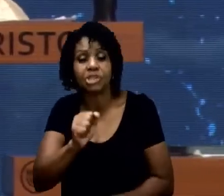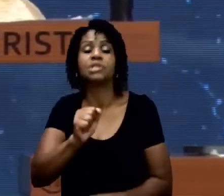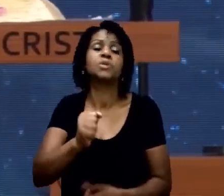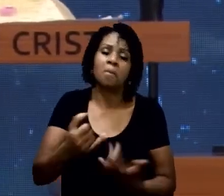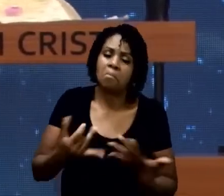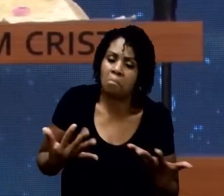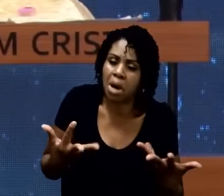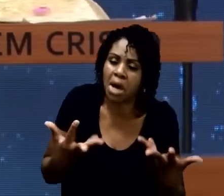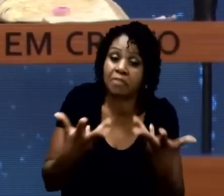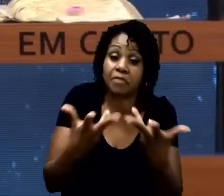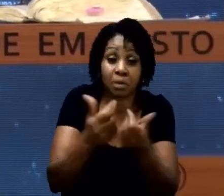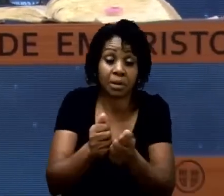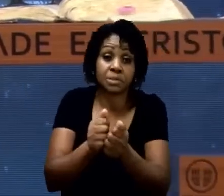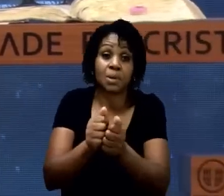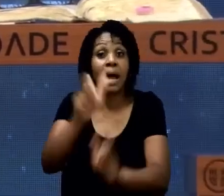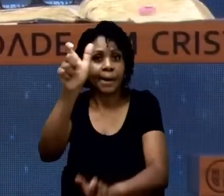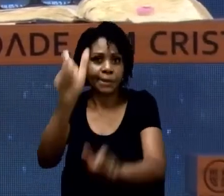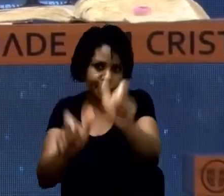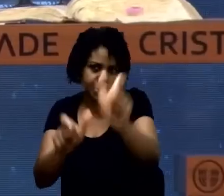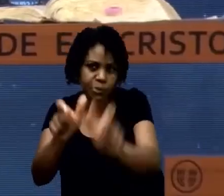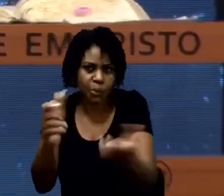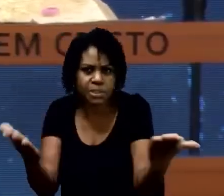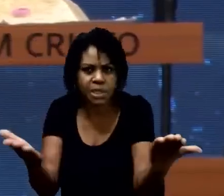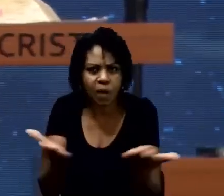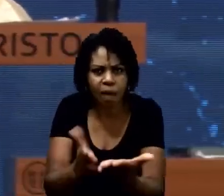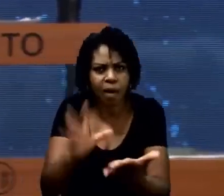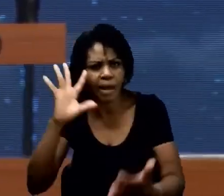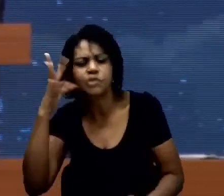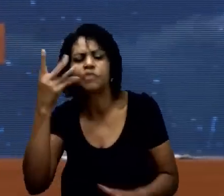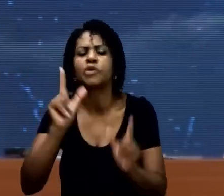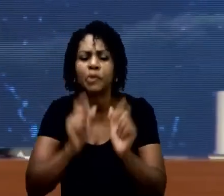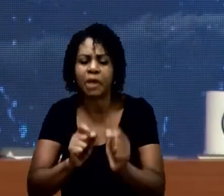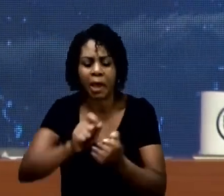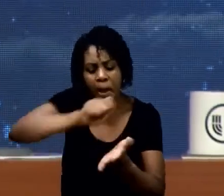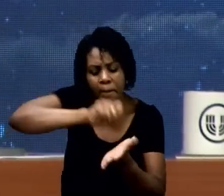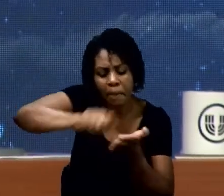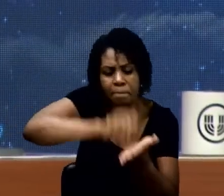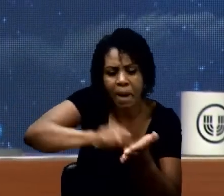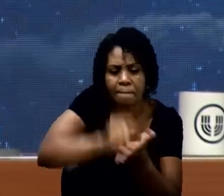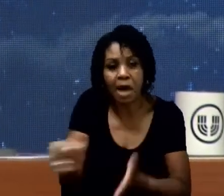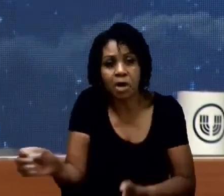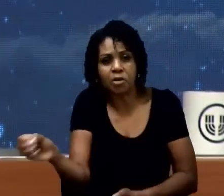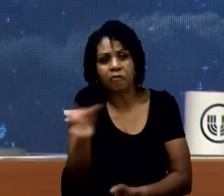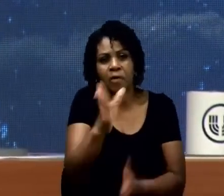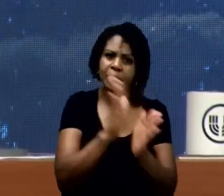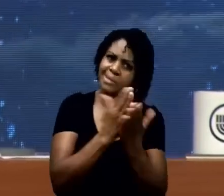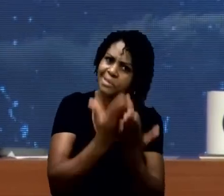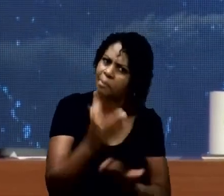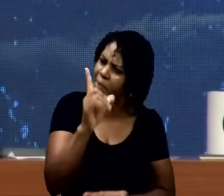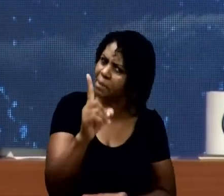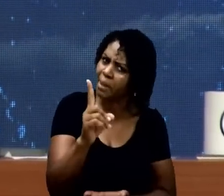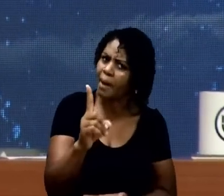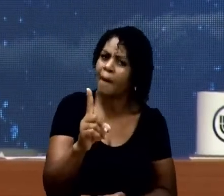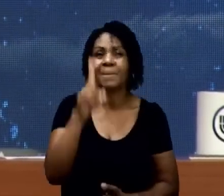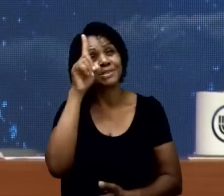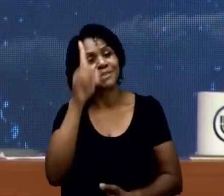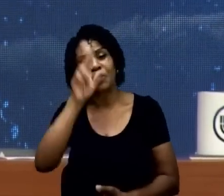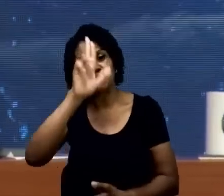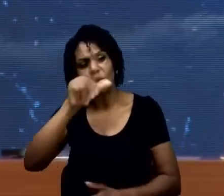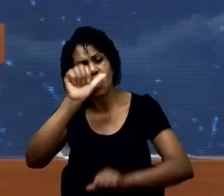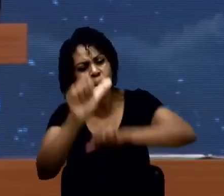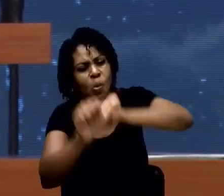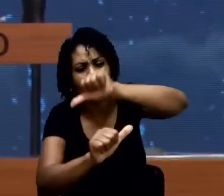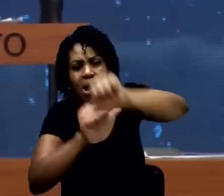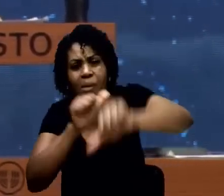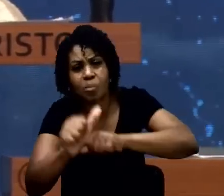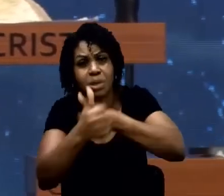reescrever a Bíblia. Mas Jesus é a palavra e não tem como mudar. Porque ele é imutável. Você está vivendo dias de